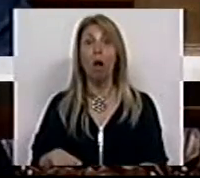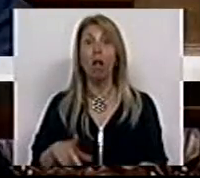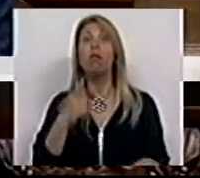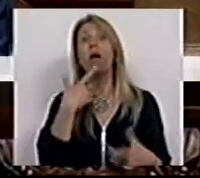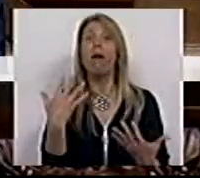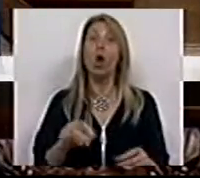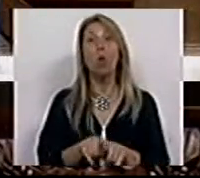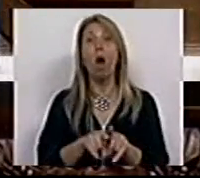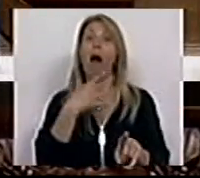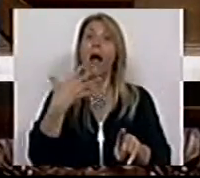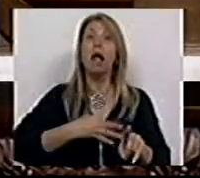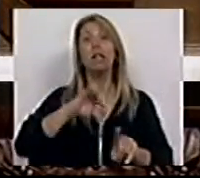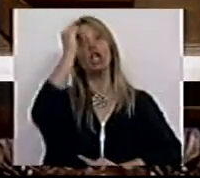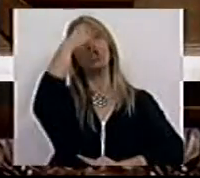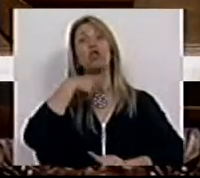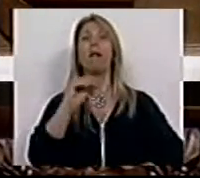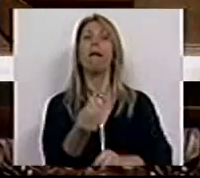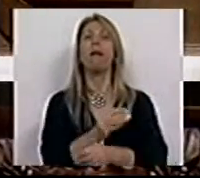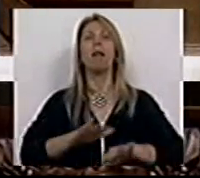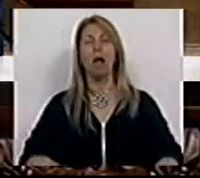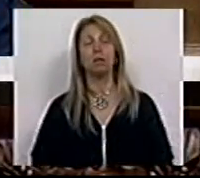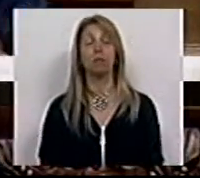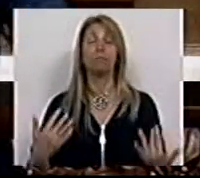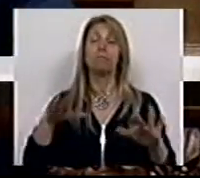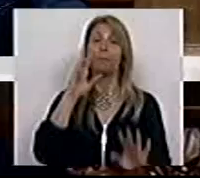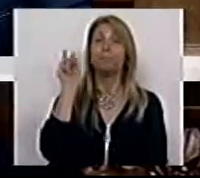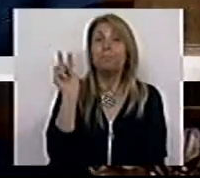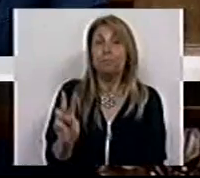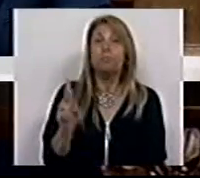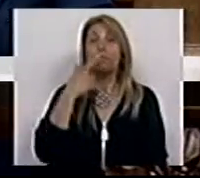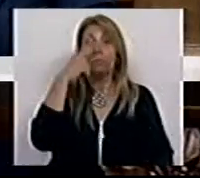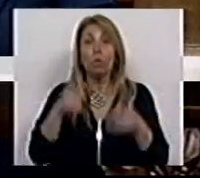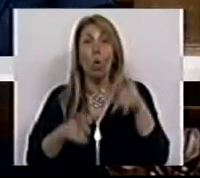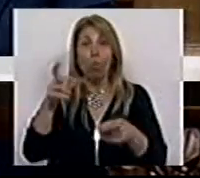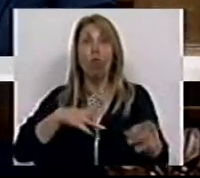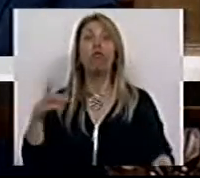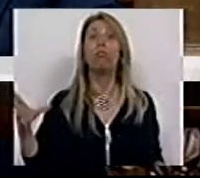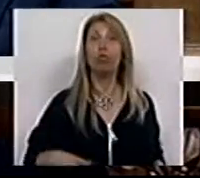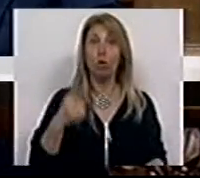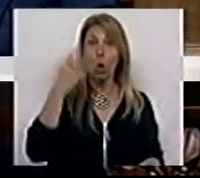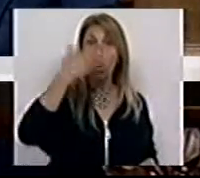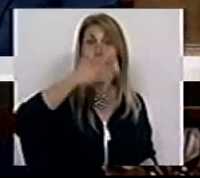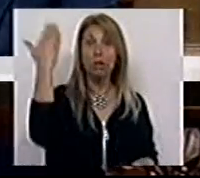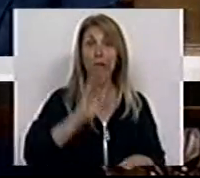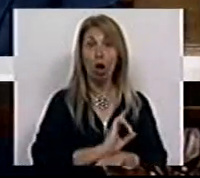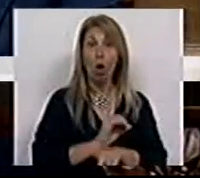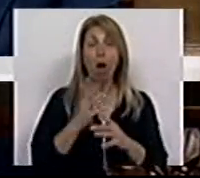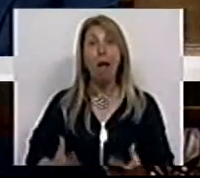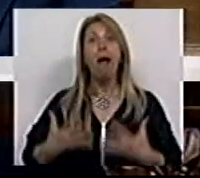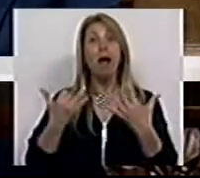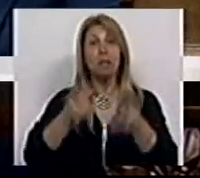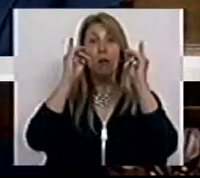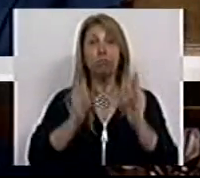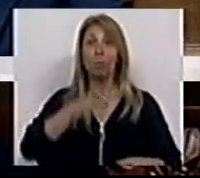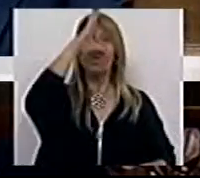no entanto, o incómodo do governo português perante quem, um dia depois de tomar posse, já cumpriu mais